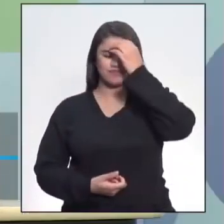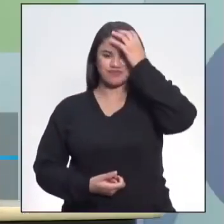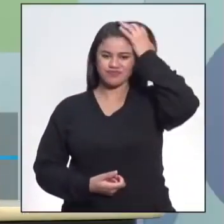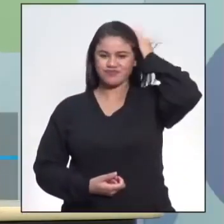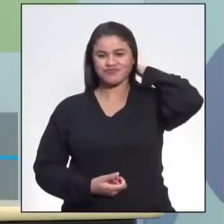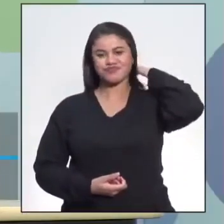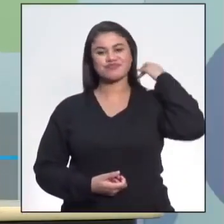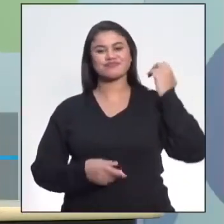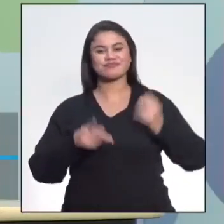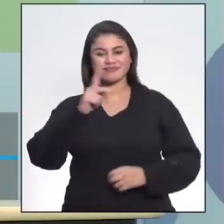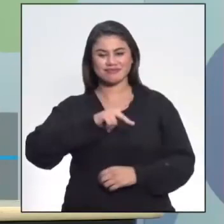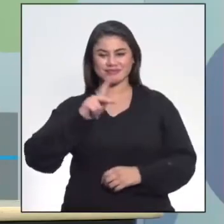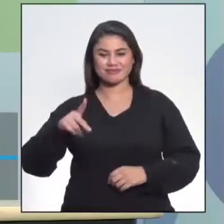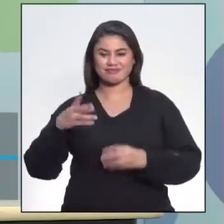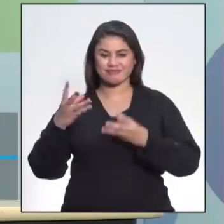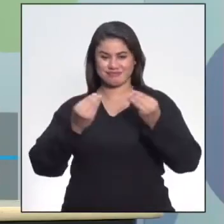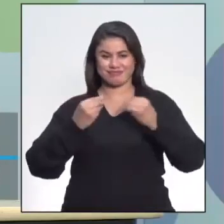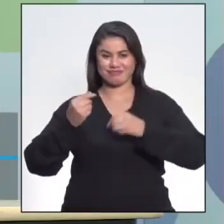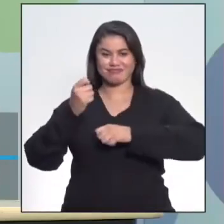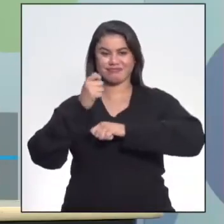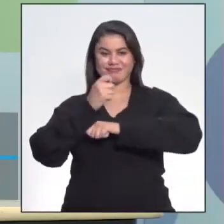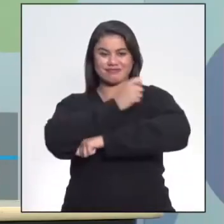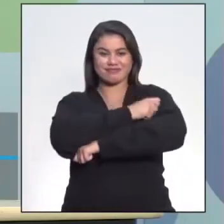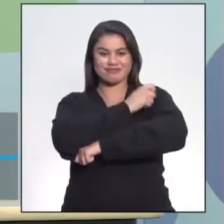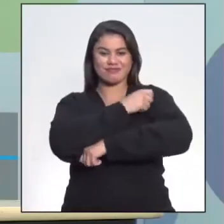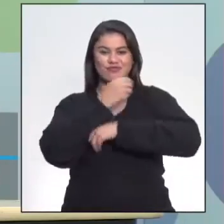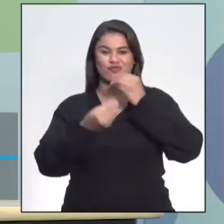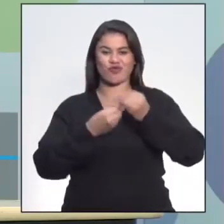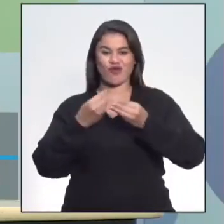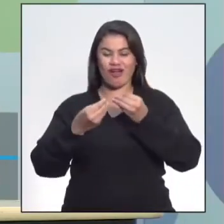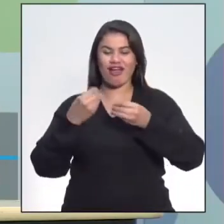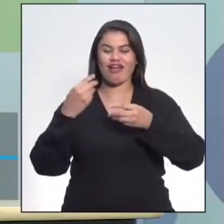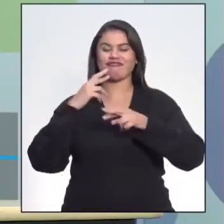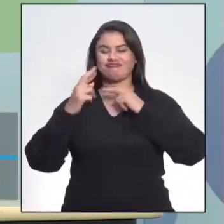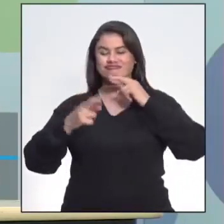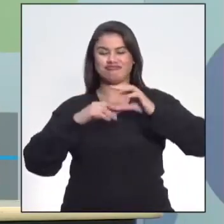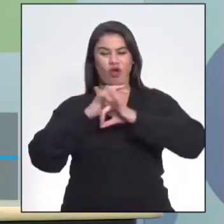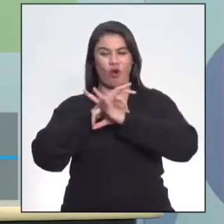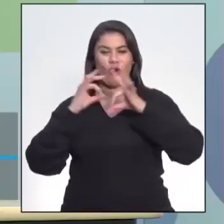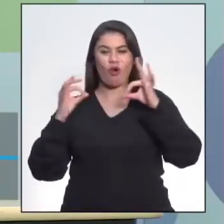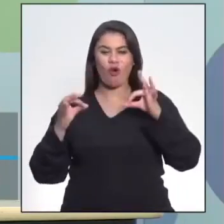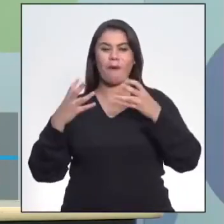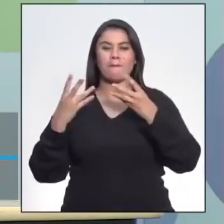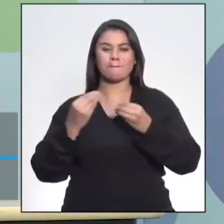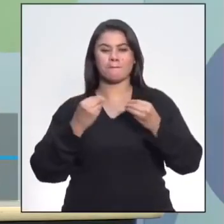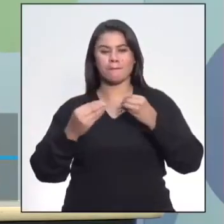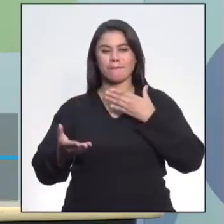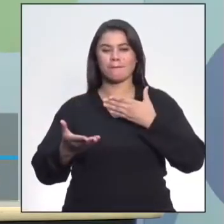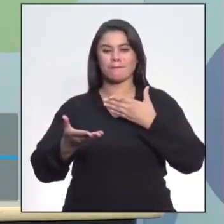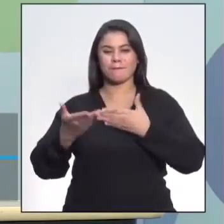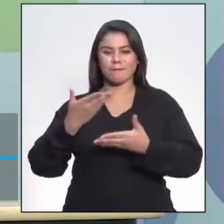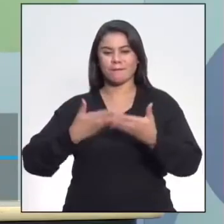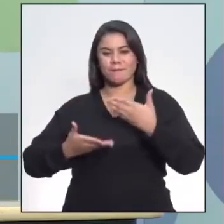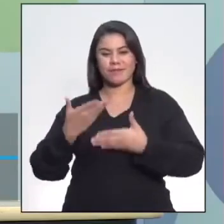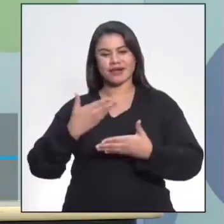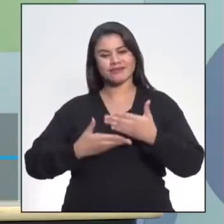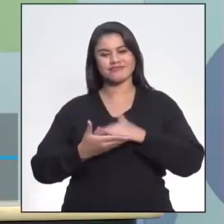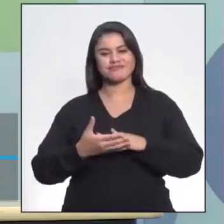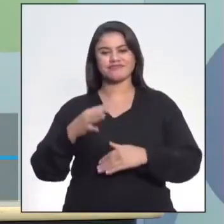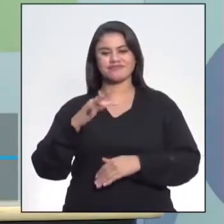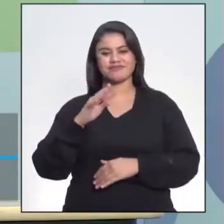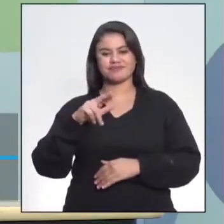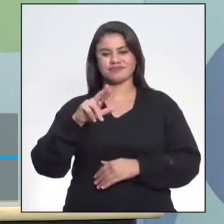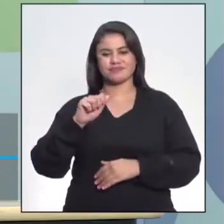Professora Roberta, os nossos alunos da primeira série estão bombando. Olha, nós tivemos muita participação. Por exemplo, a